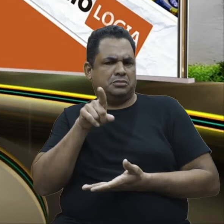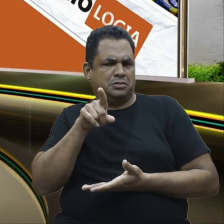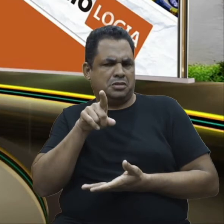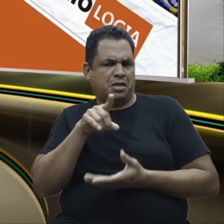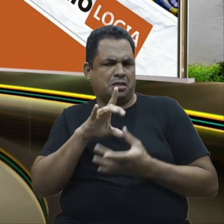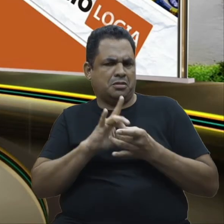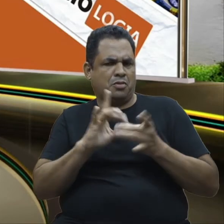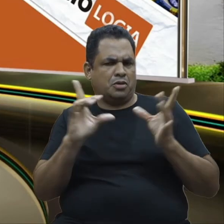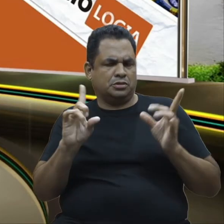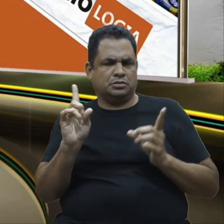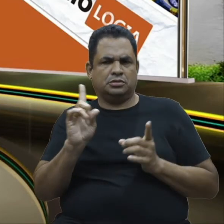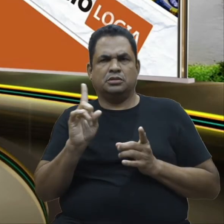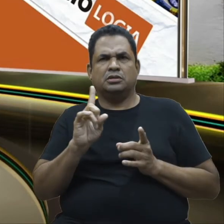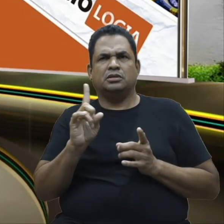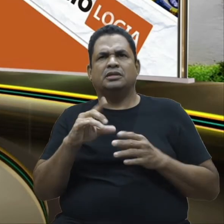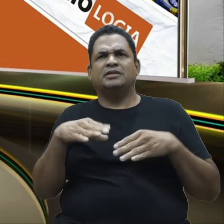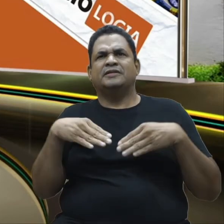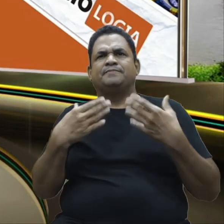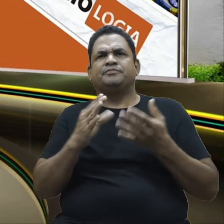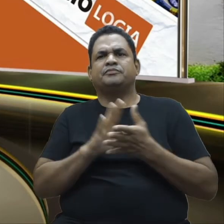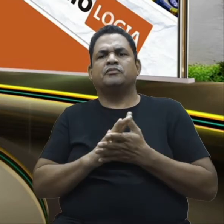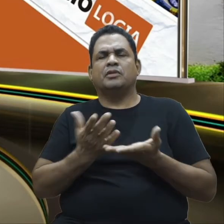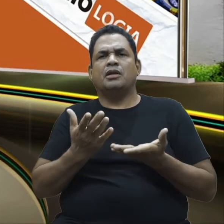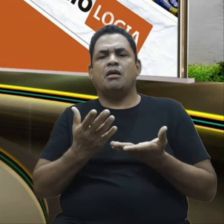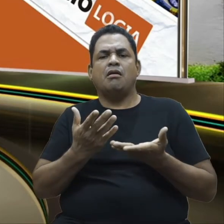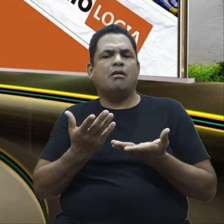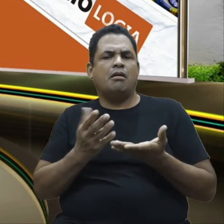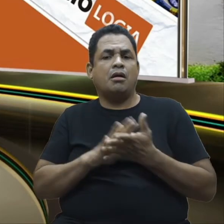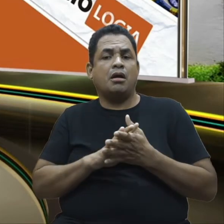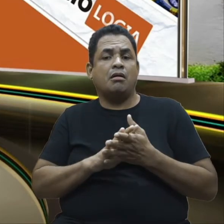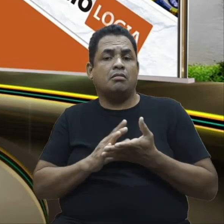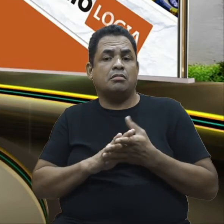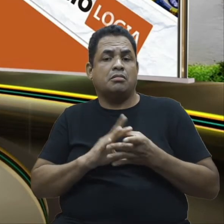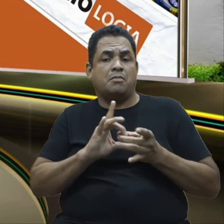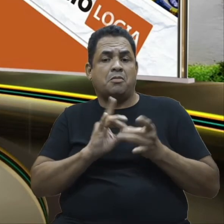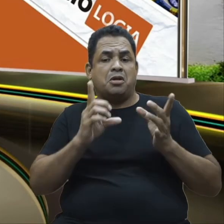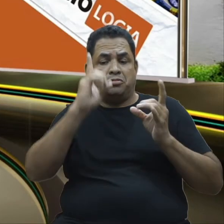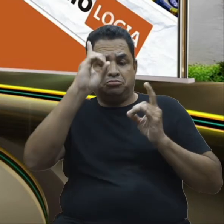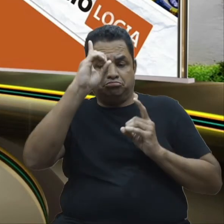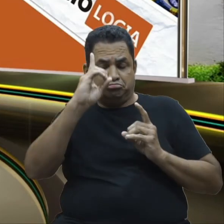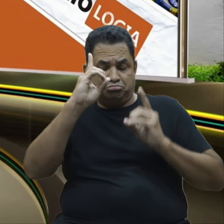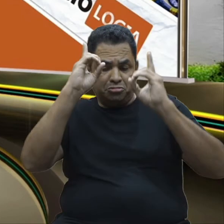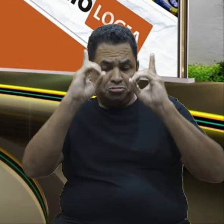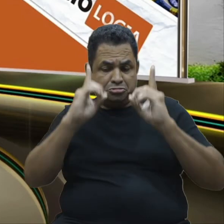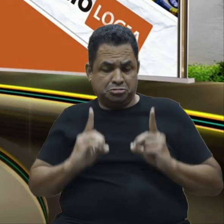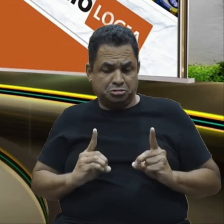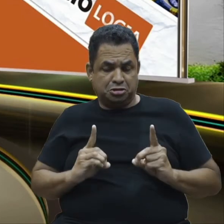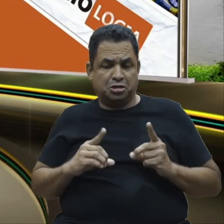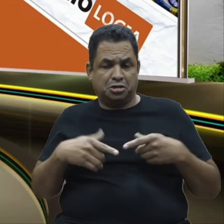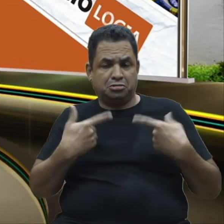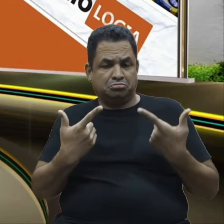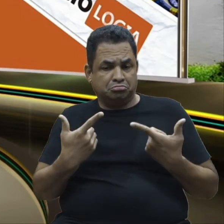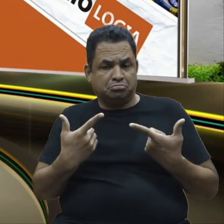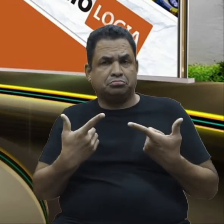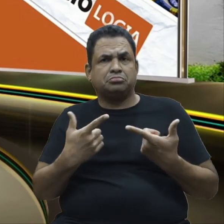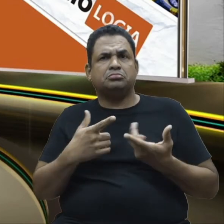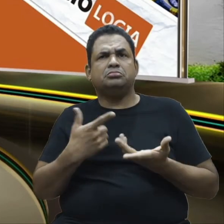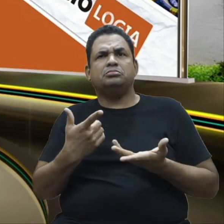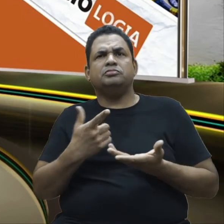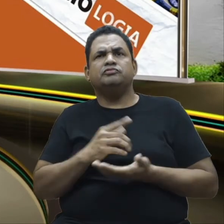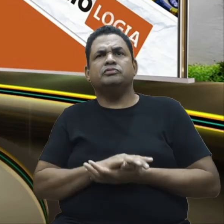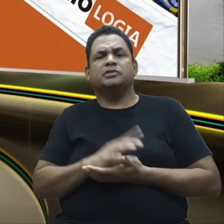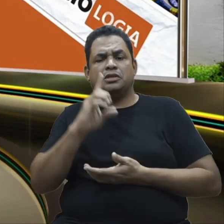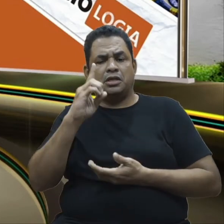Não, né? Democracia é o direito de dizer o que você quer dizer, de ter a tua liberdade de expressão, e muitas vezes